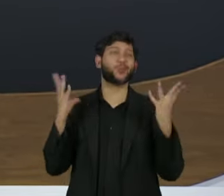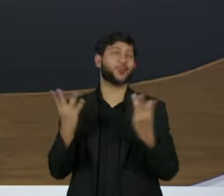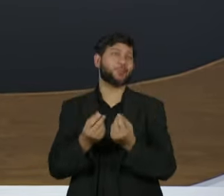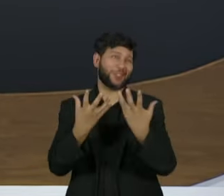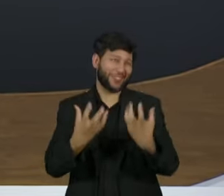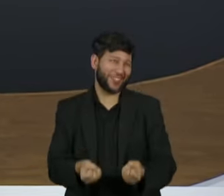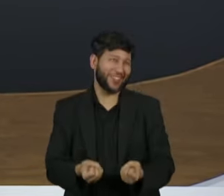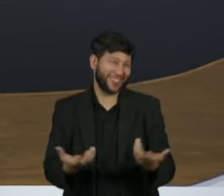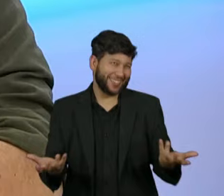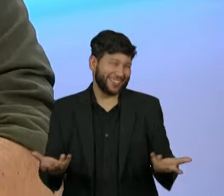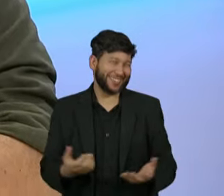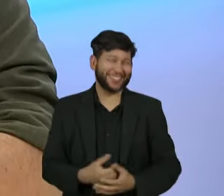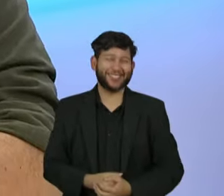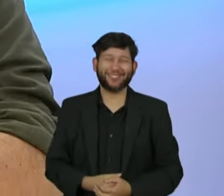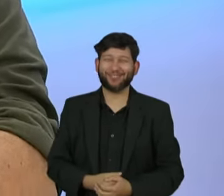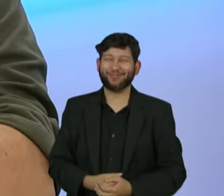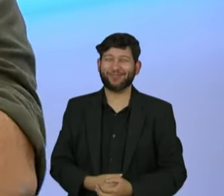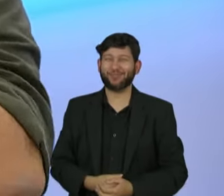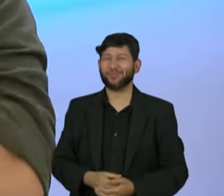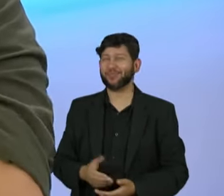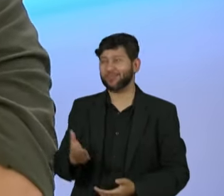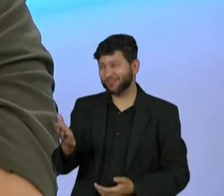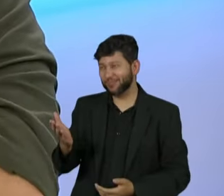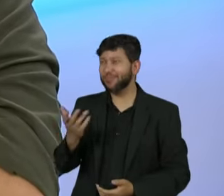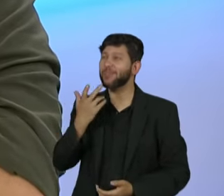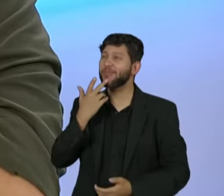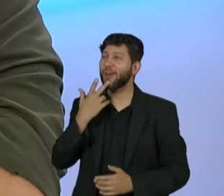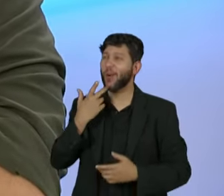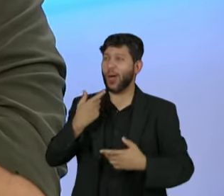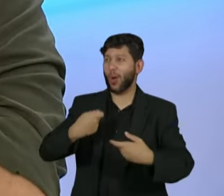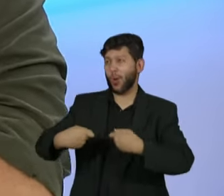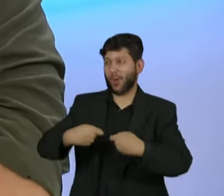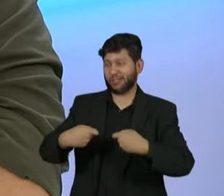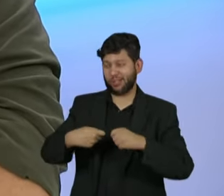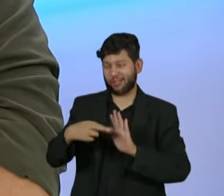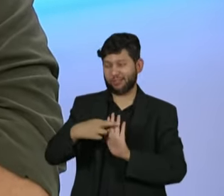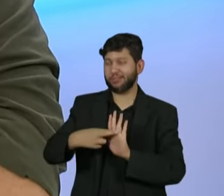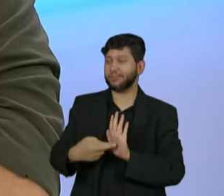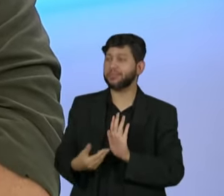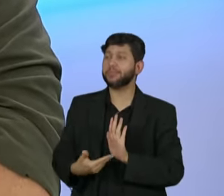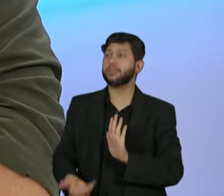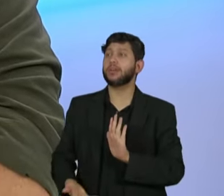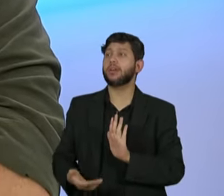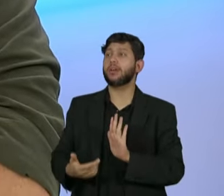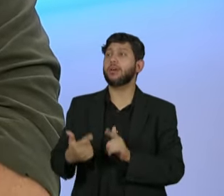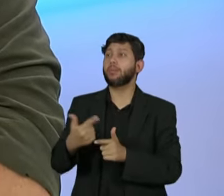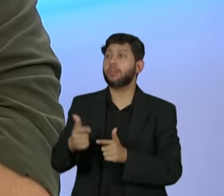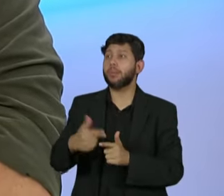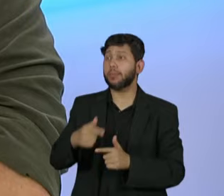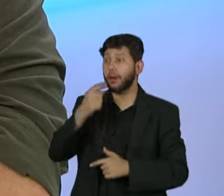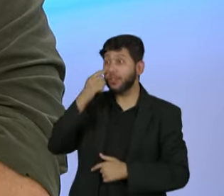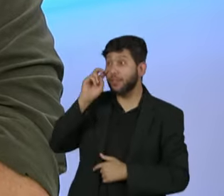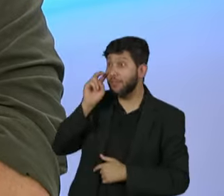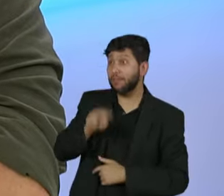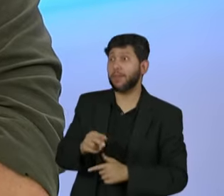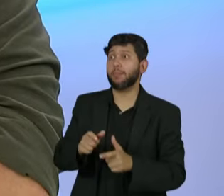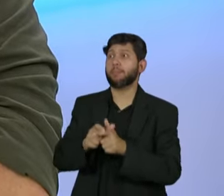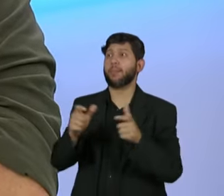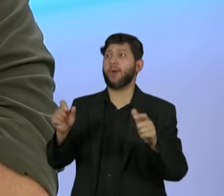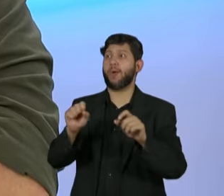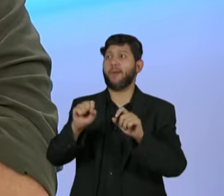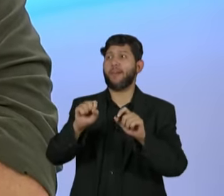por favor é um dos grandes problemas que a gente vê com as maiores